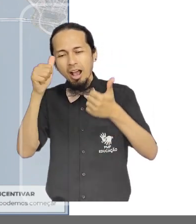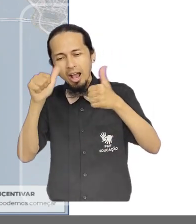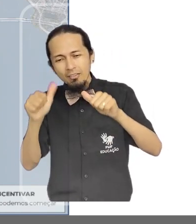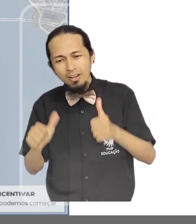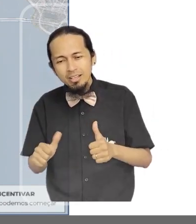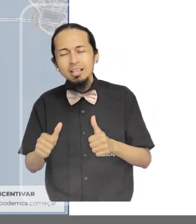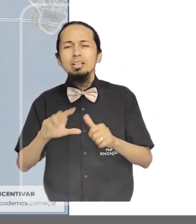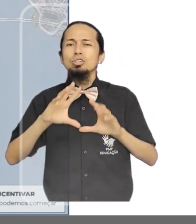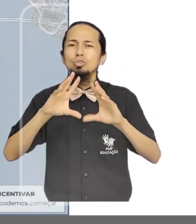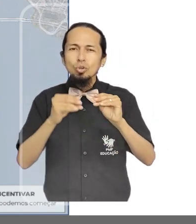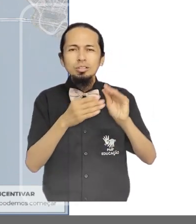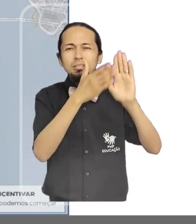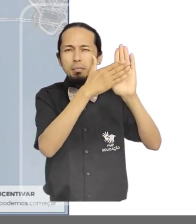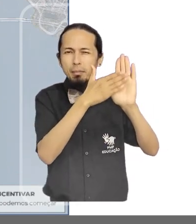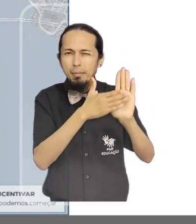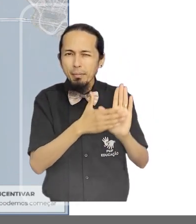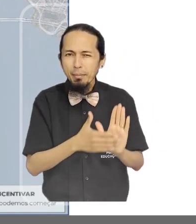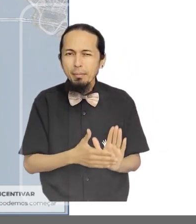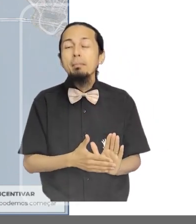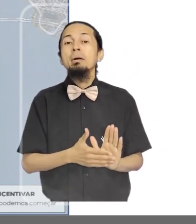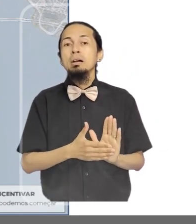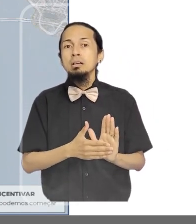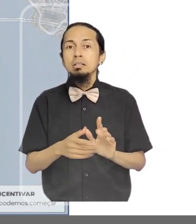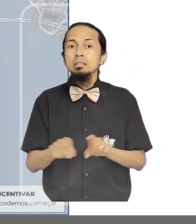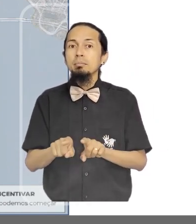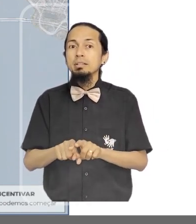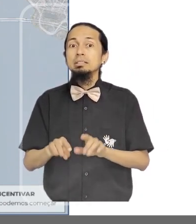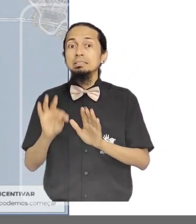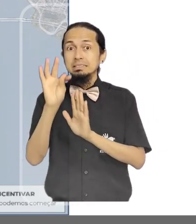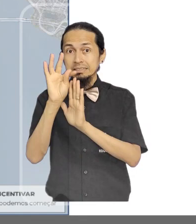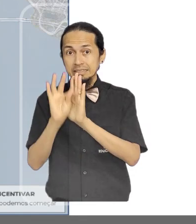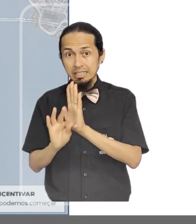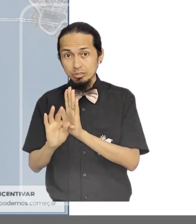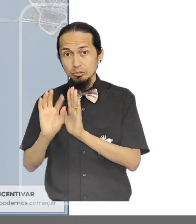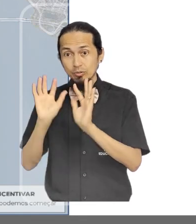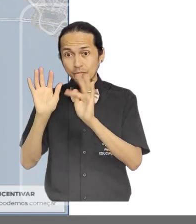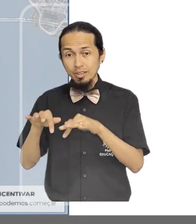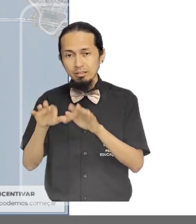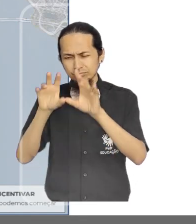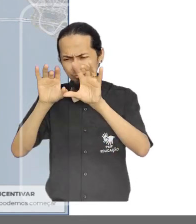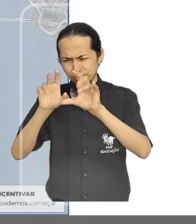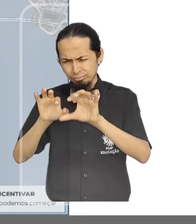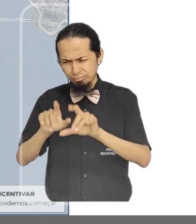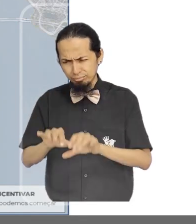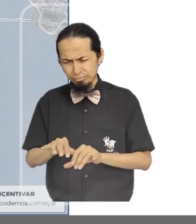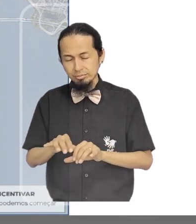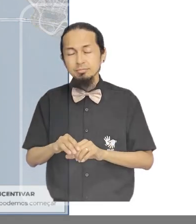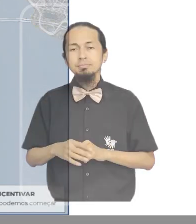cenários com o impacto das propostas e consolidado o texto final.